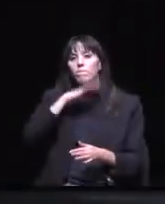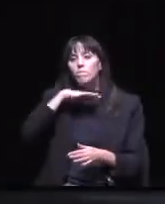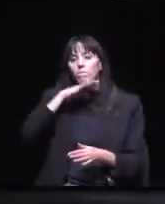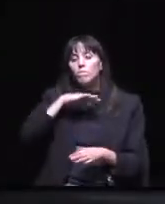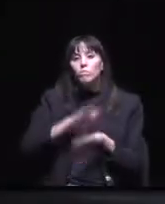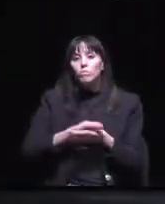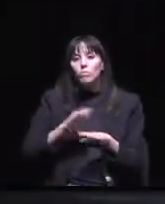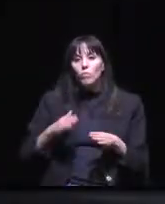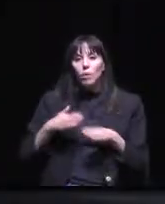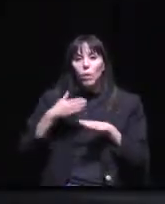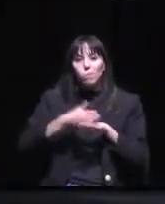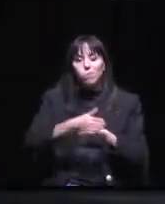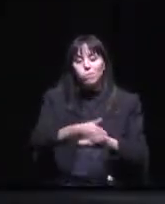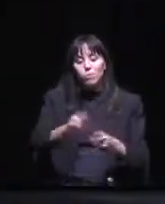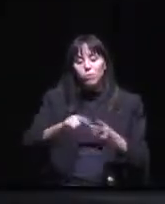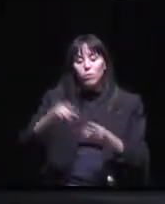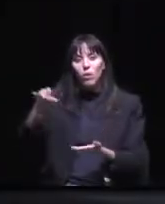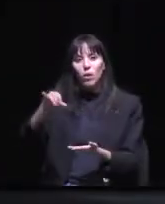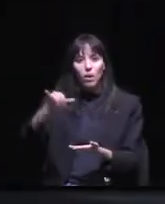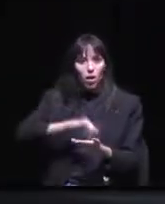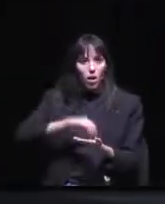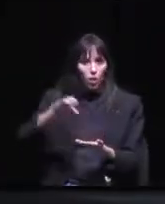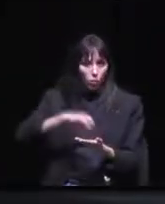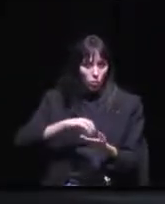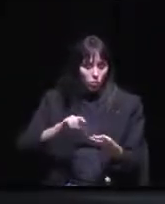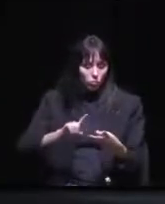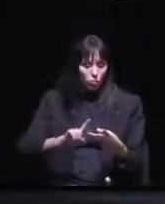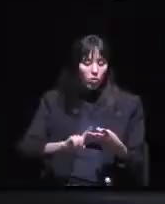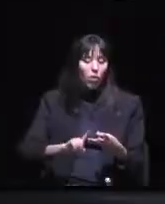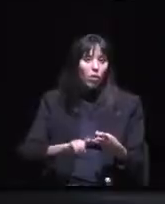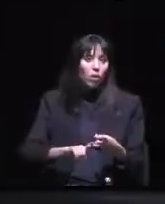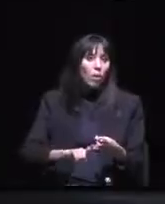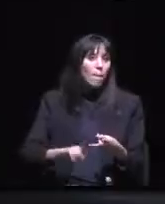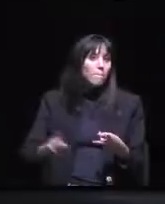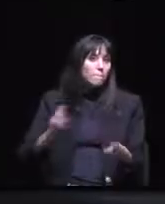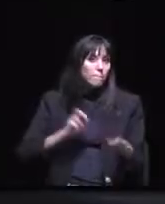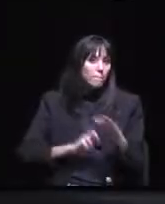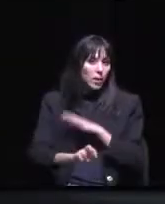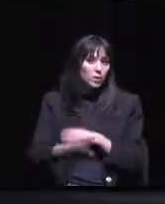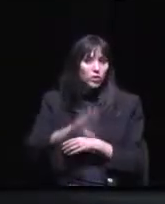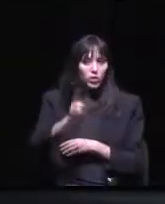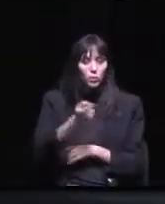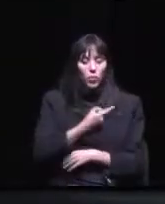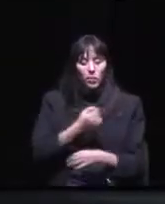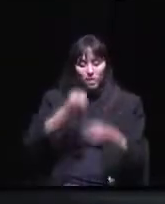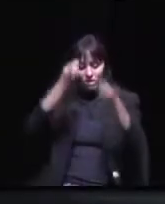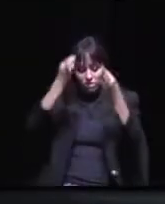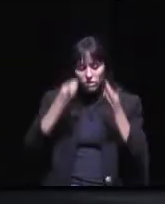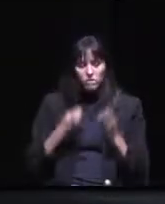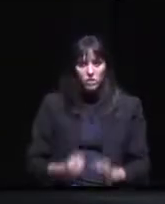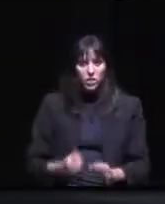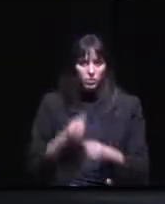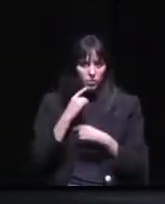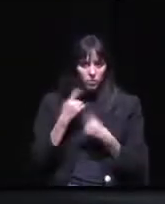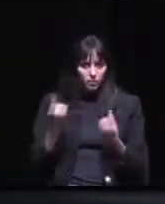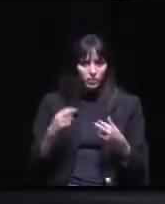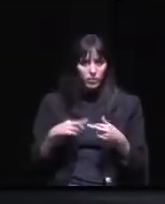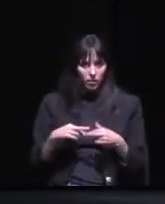pelos cruzeiros, sobre o aeroporto, sobre o projeto de expansão do metro, Lisboa precisa de uma posição mais firme por parte da